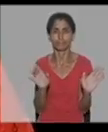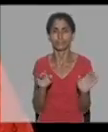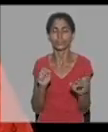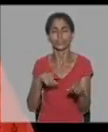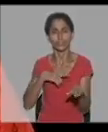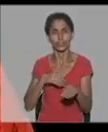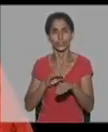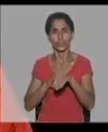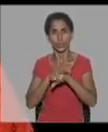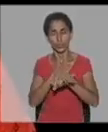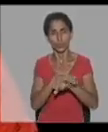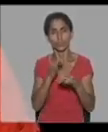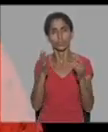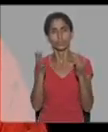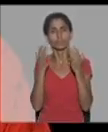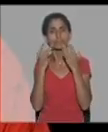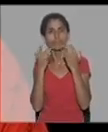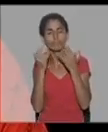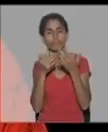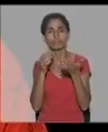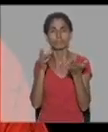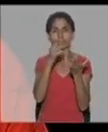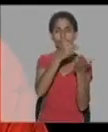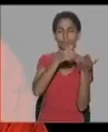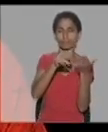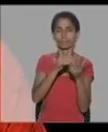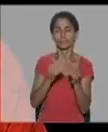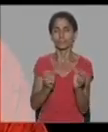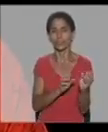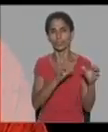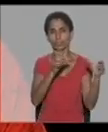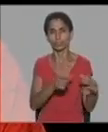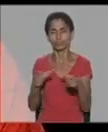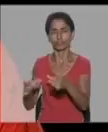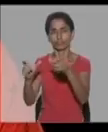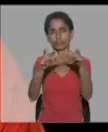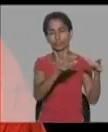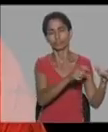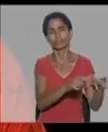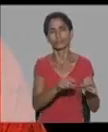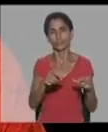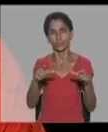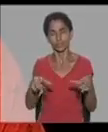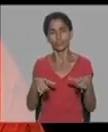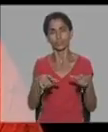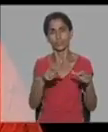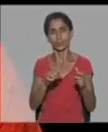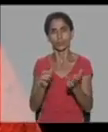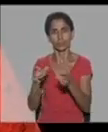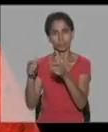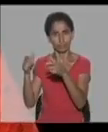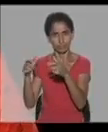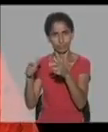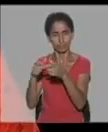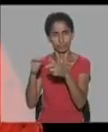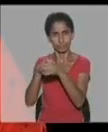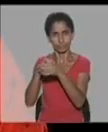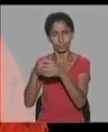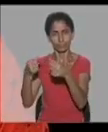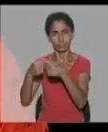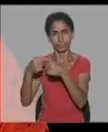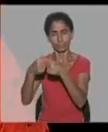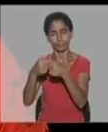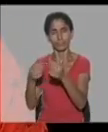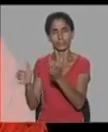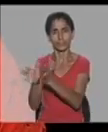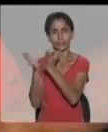que eram as nossas noites de arte. Que circulava, era um projeto de circulação, que circulava pelos quintais do subúrbio. Desde